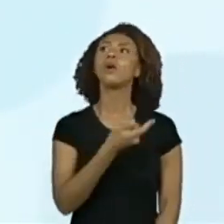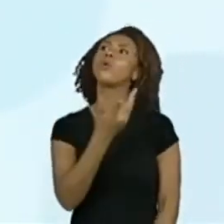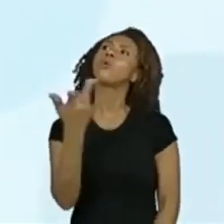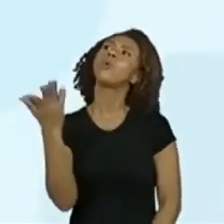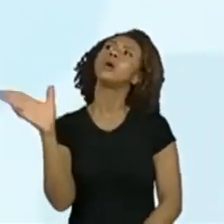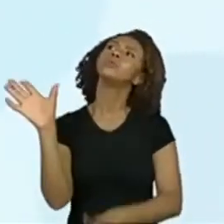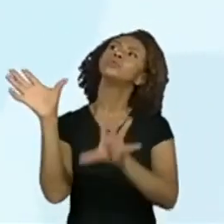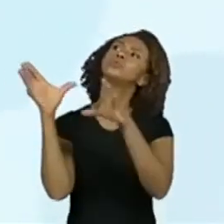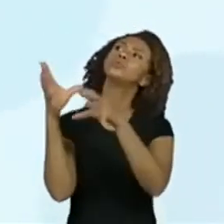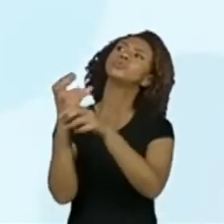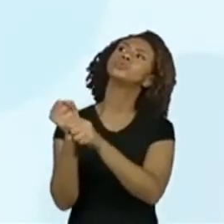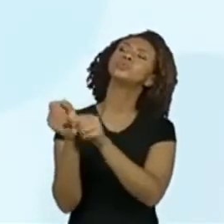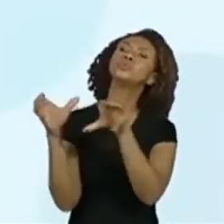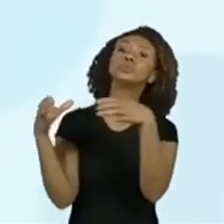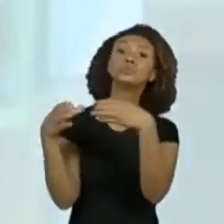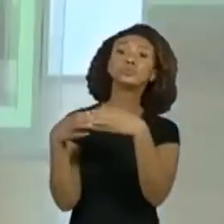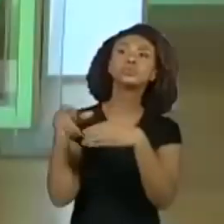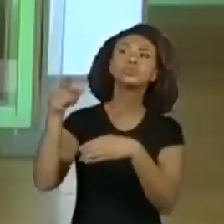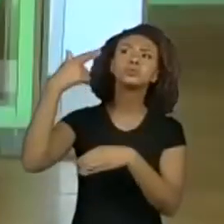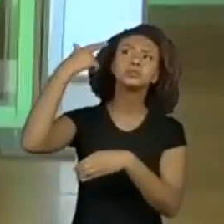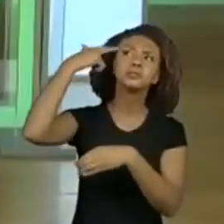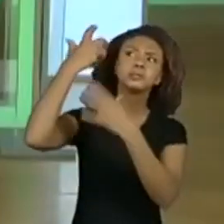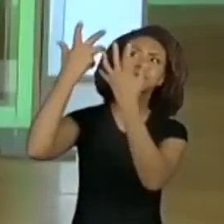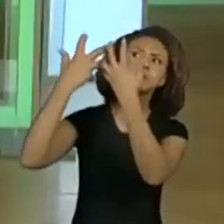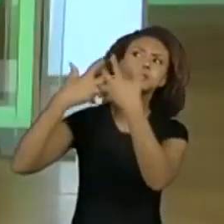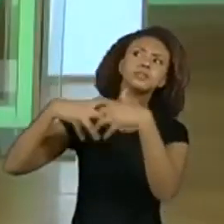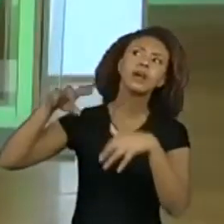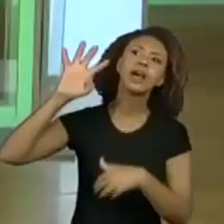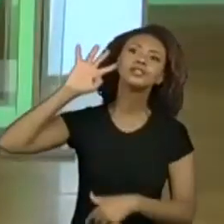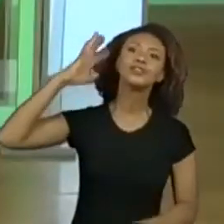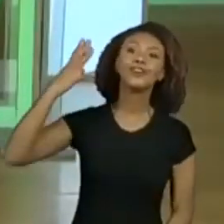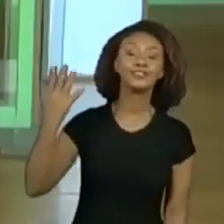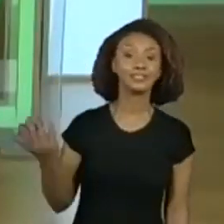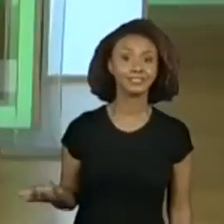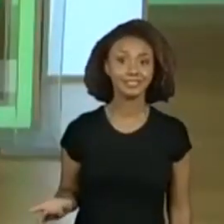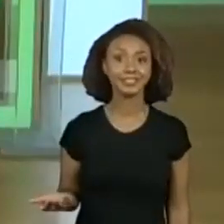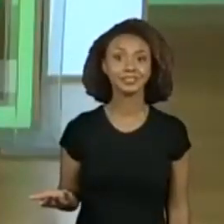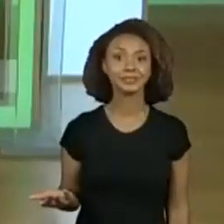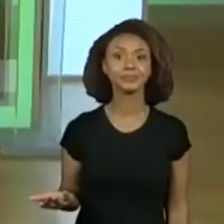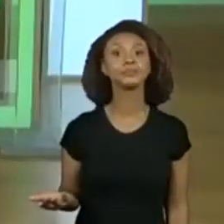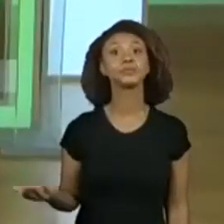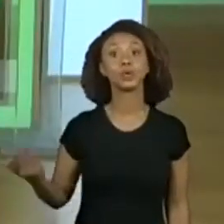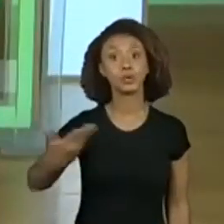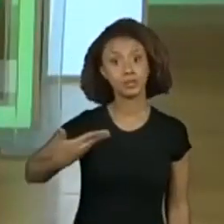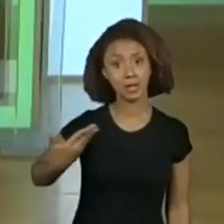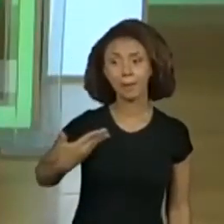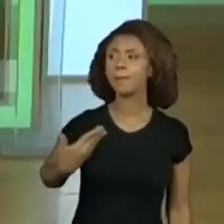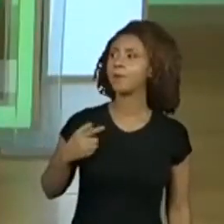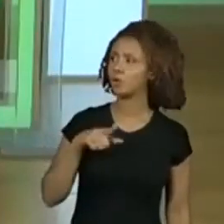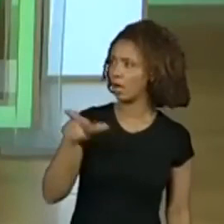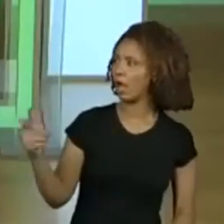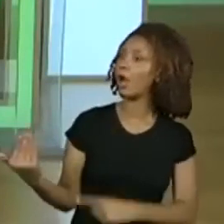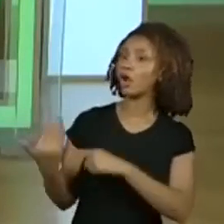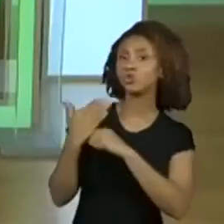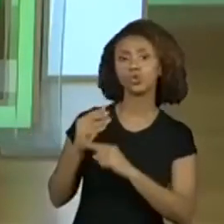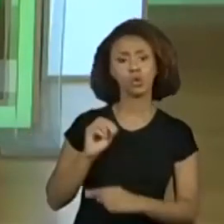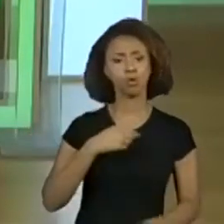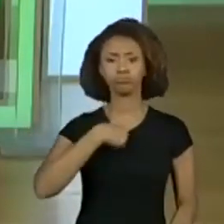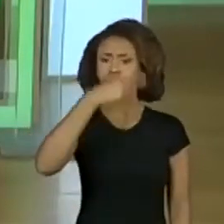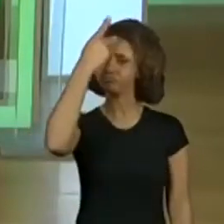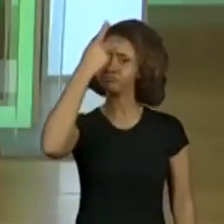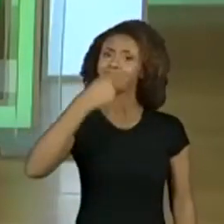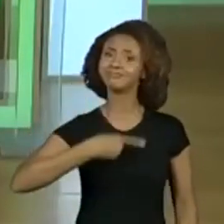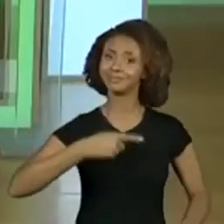livros não é e ter aí situações problema para serem resolvidas por por colegas nossos ou por nós mesmos a gente